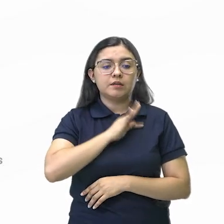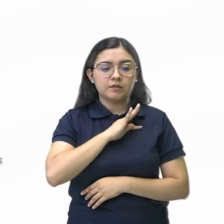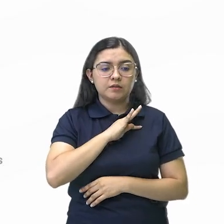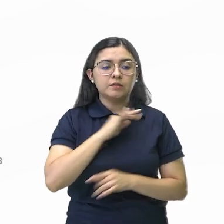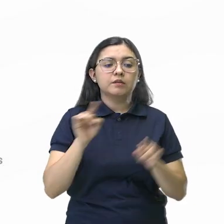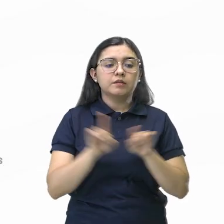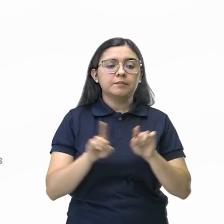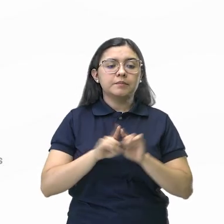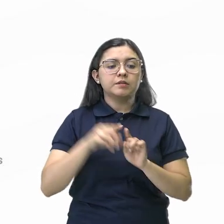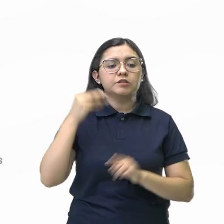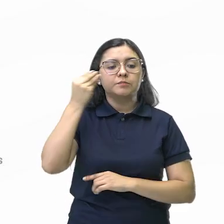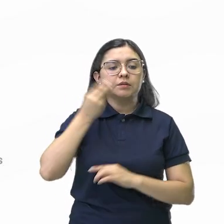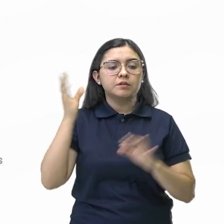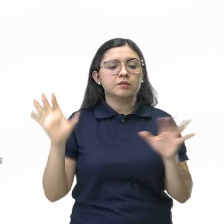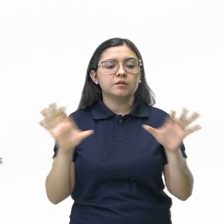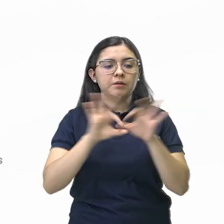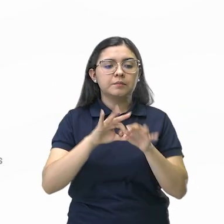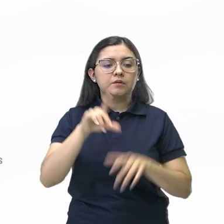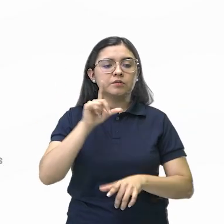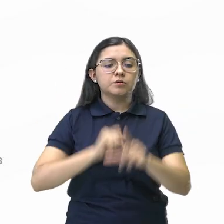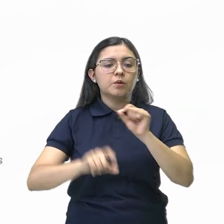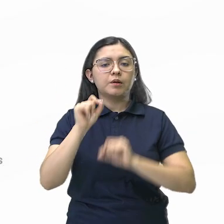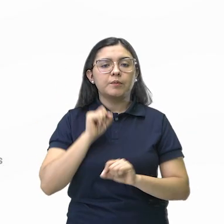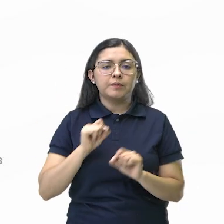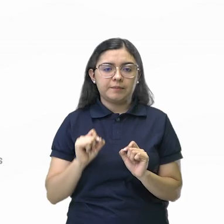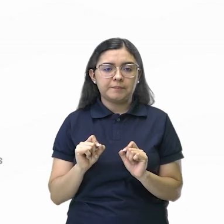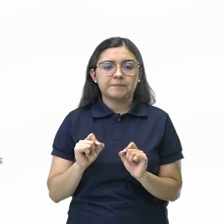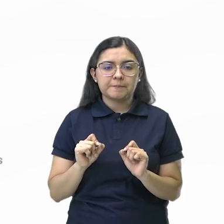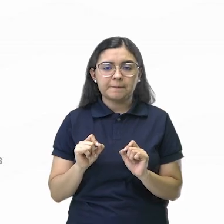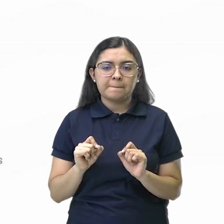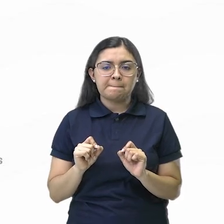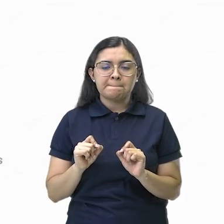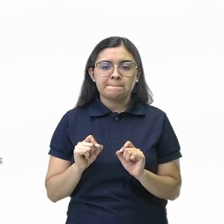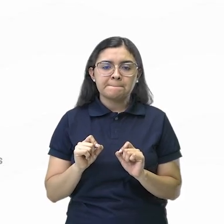aí do cruzamento para selecionar aí,